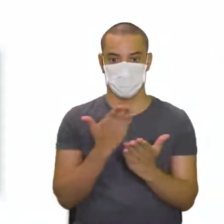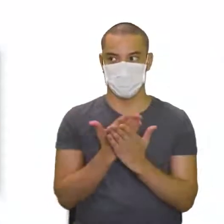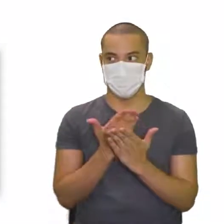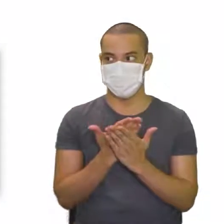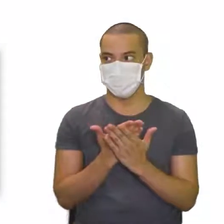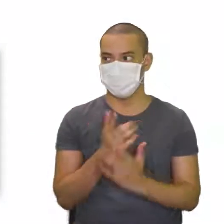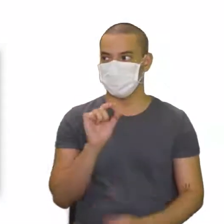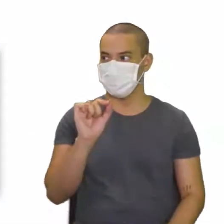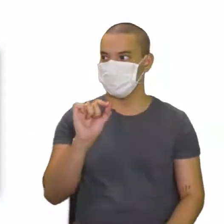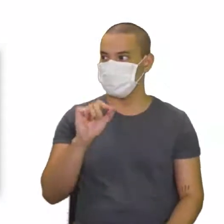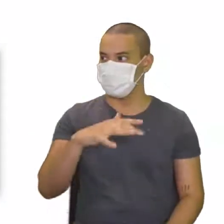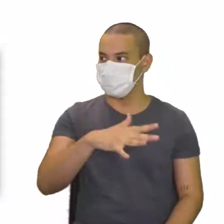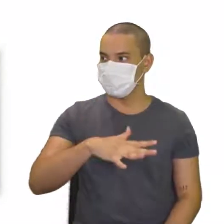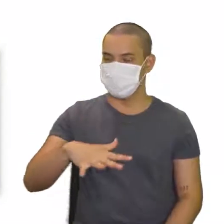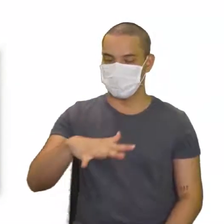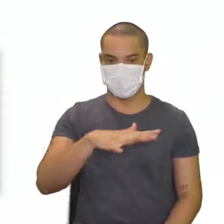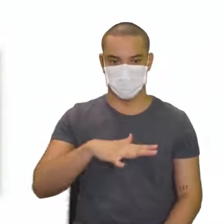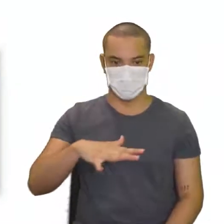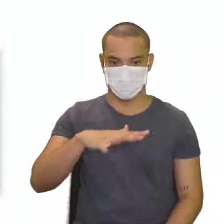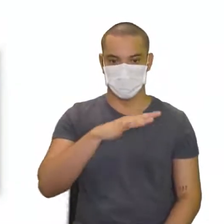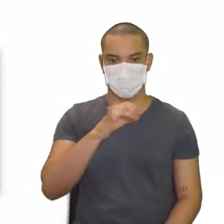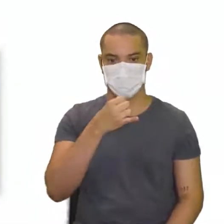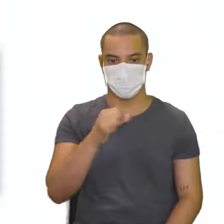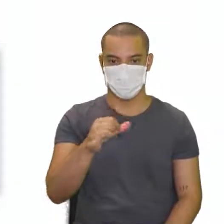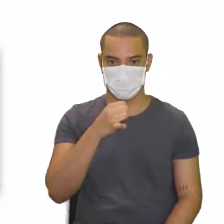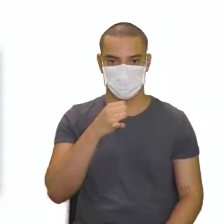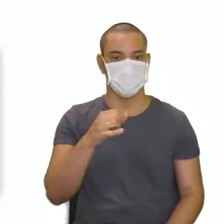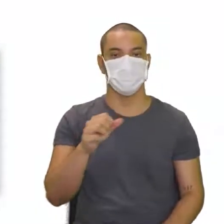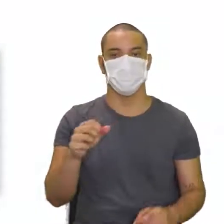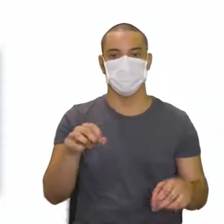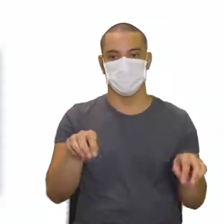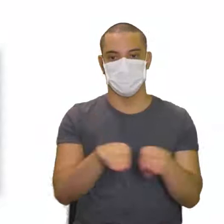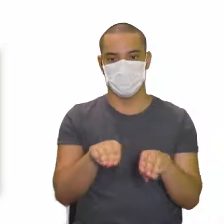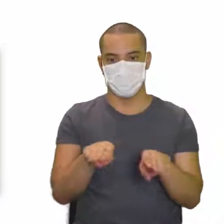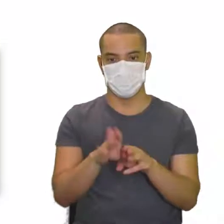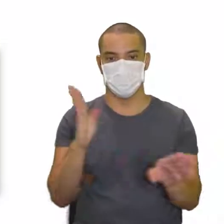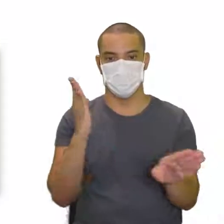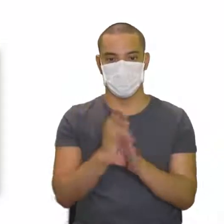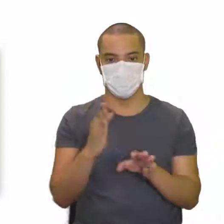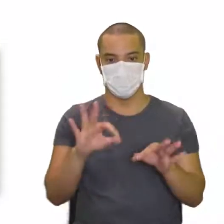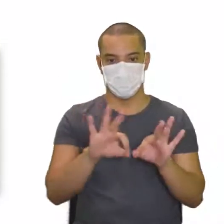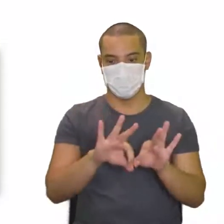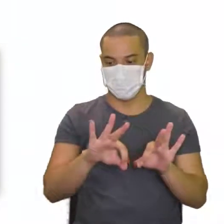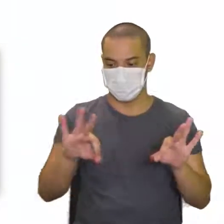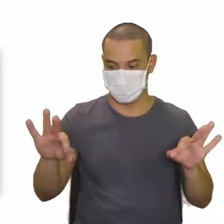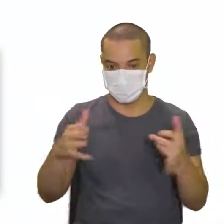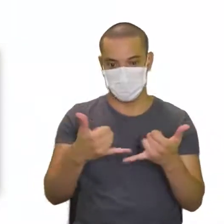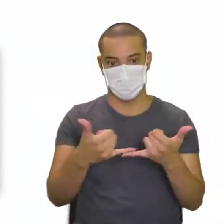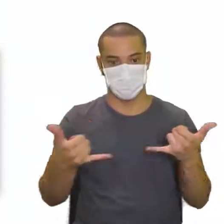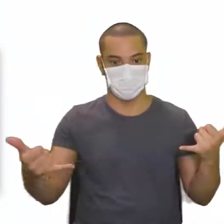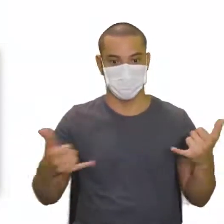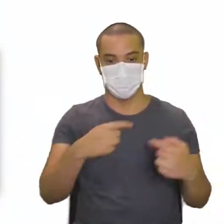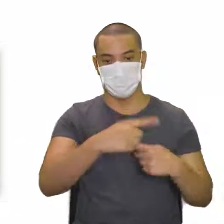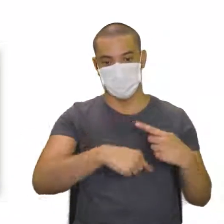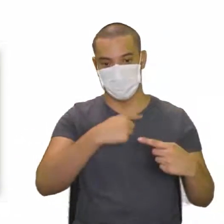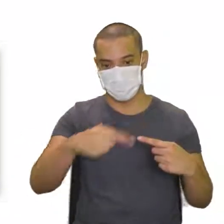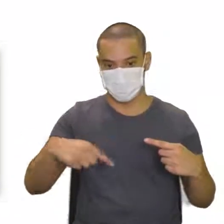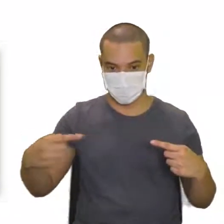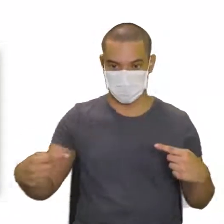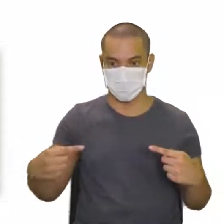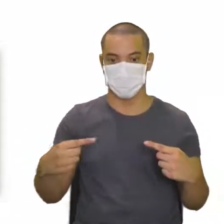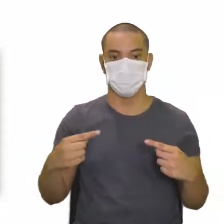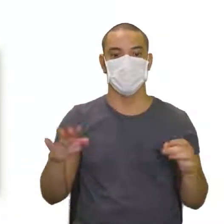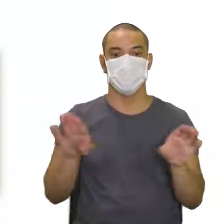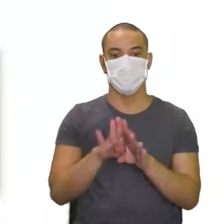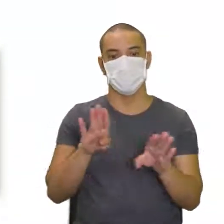ó, campo magnético devido a um condutor retilíneo, que seria um fio, uma espira, uma bobina